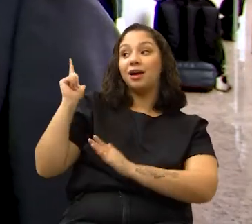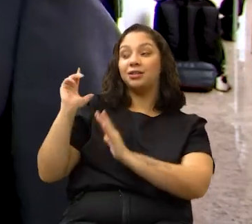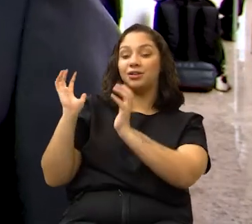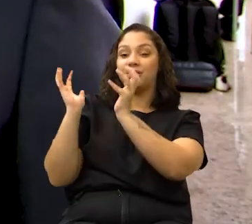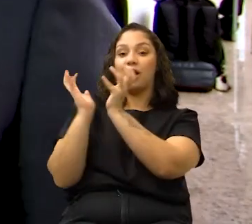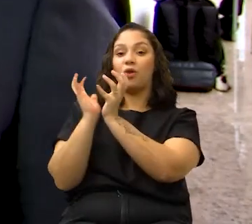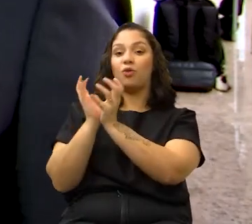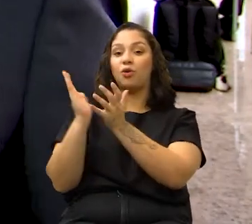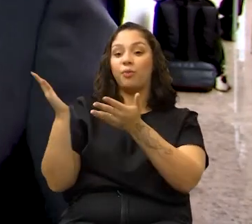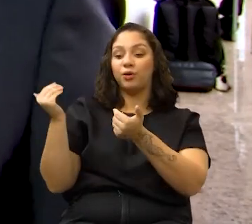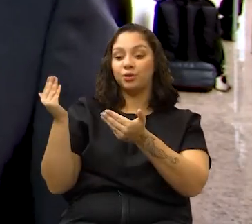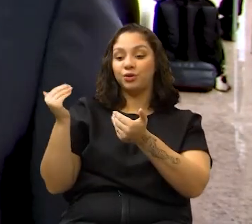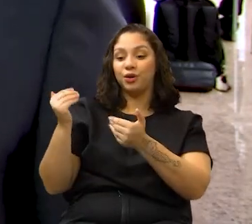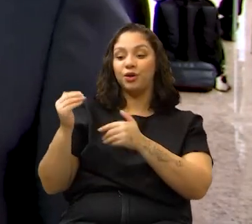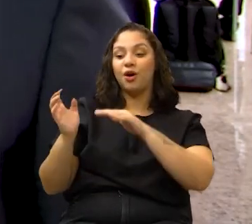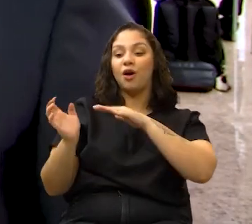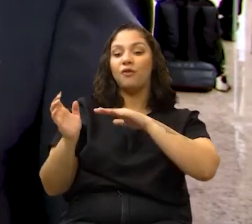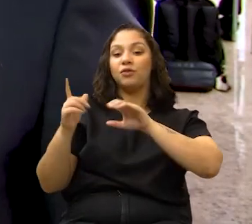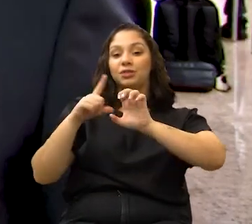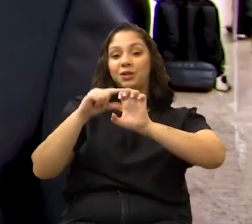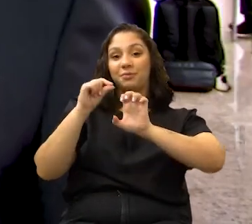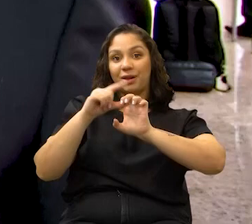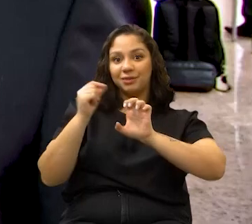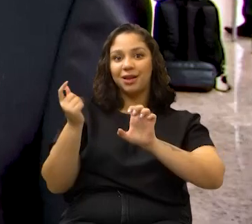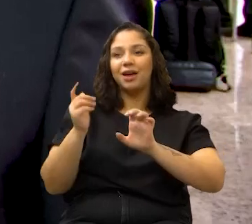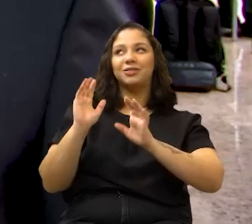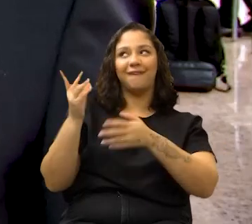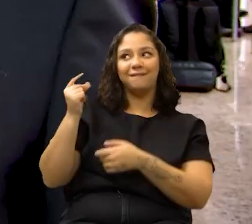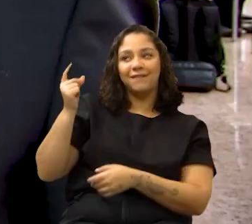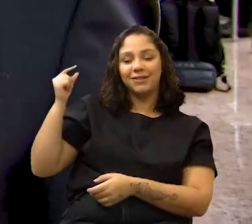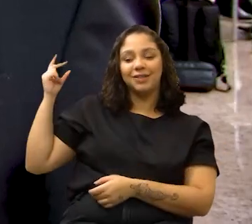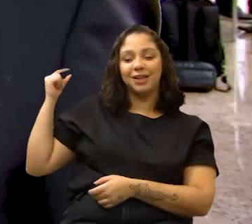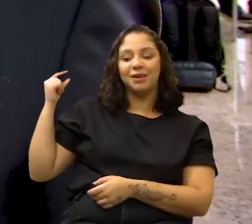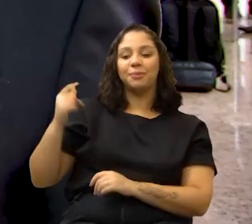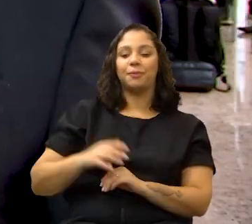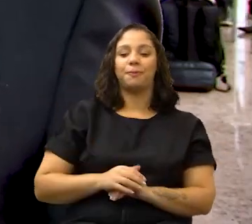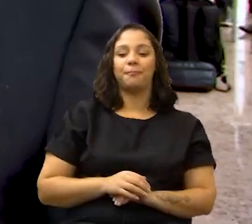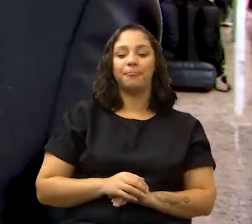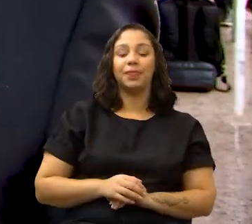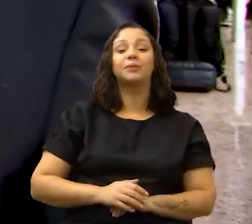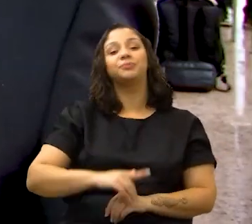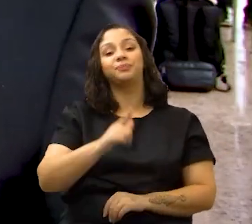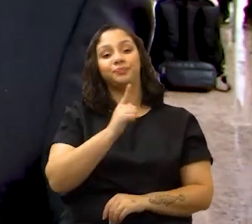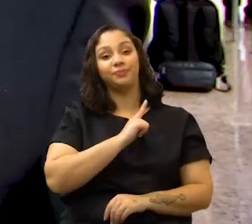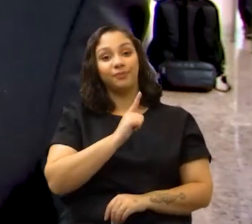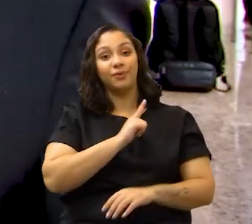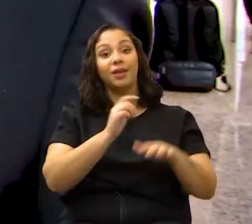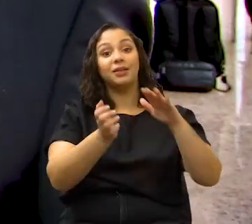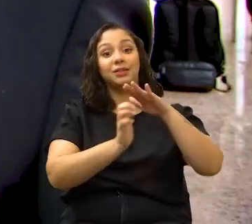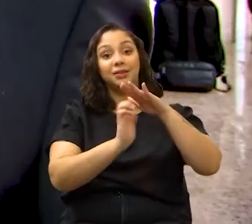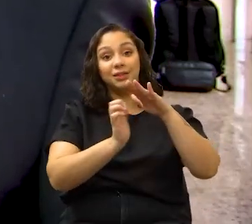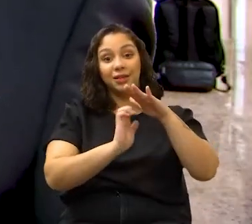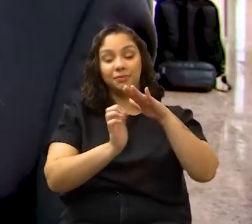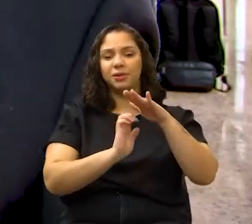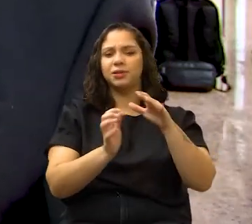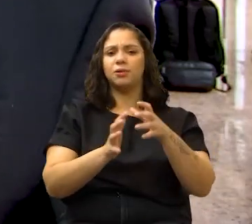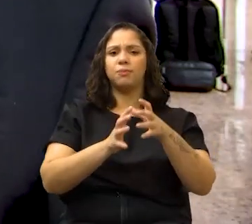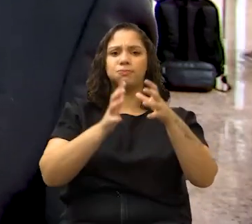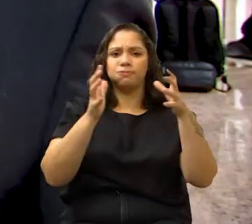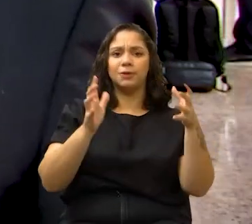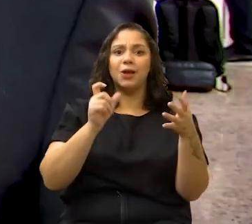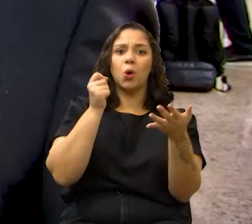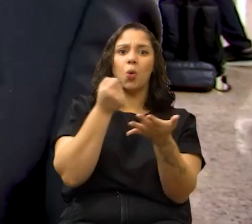jovens empresários, faz tempo, né? E nós temos aqui empresas âncoras que são